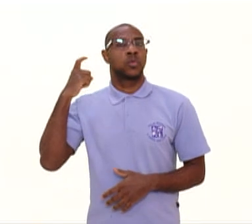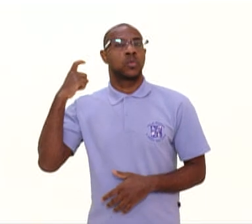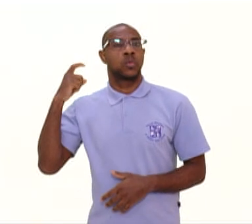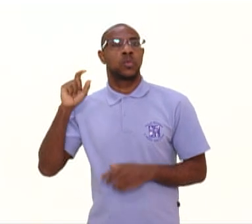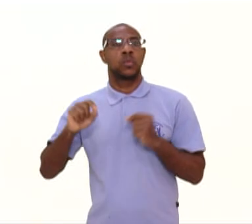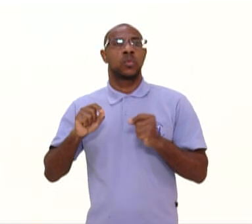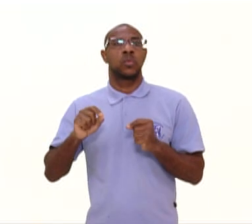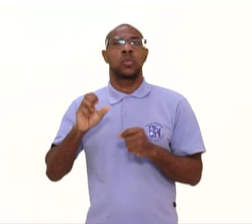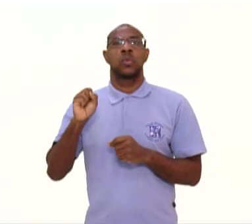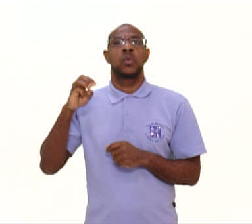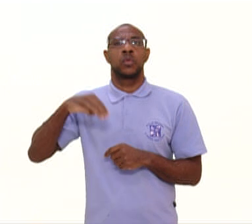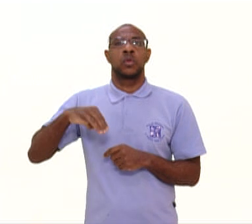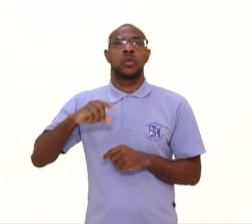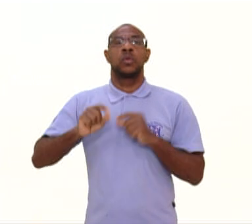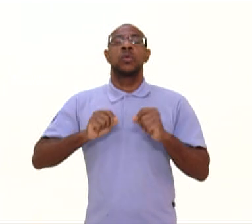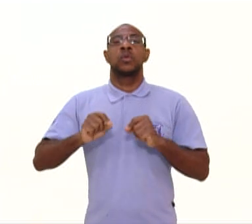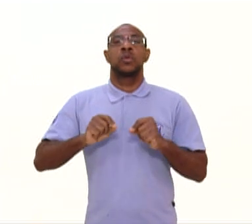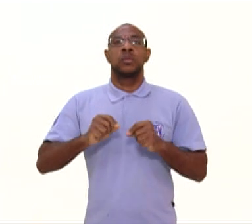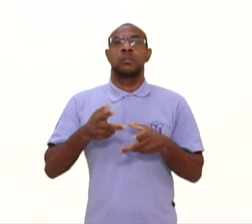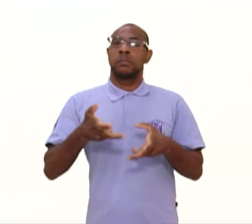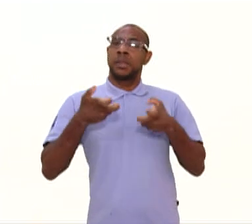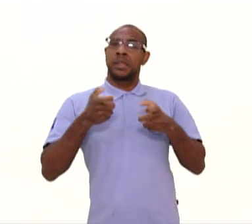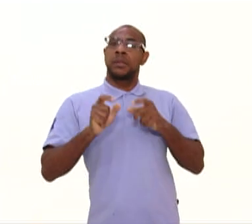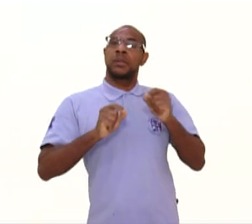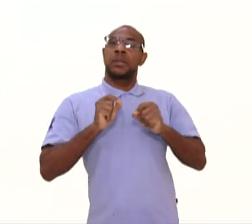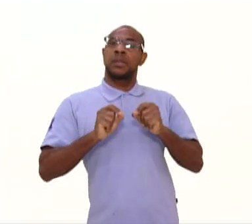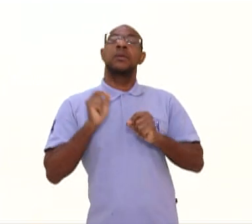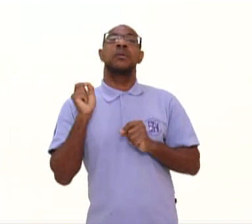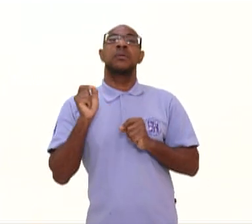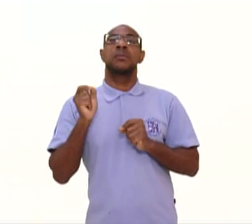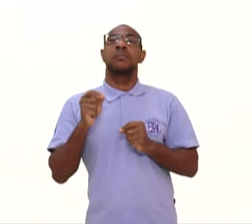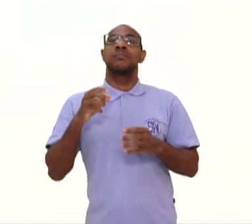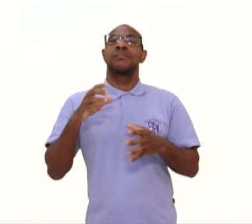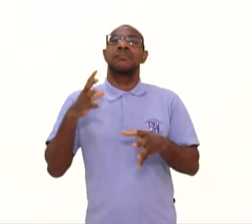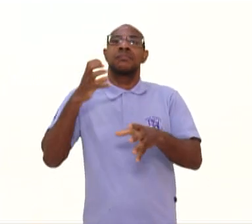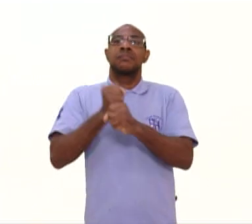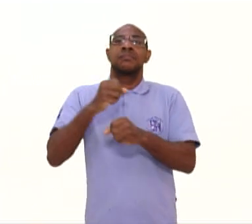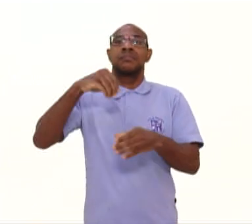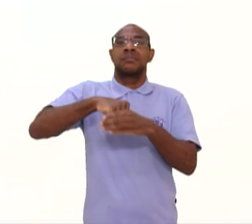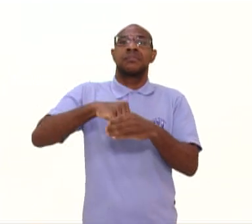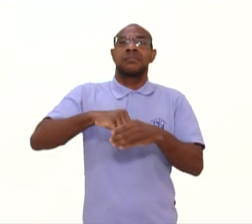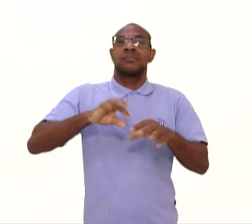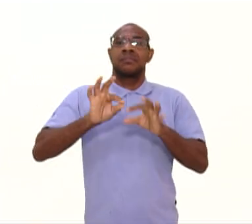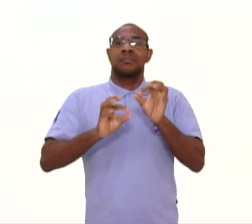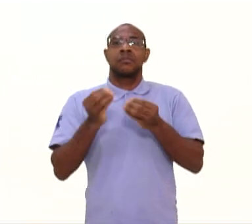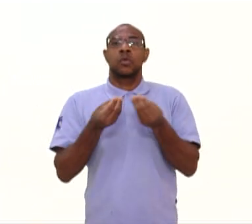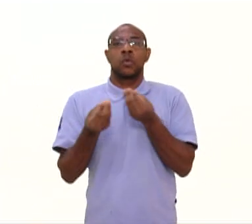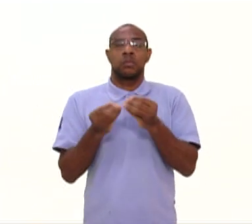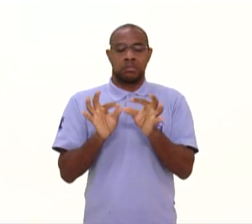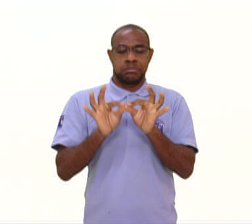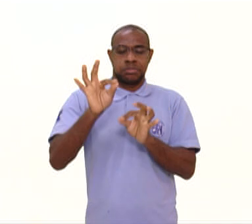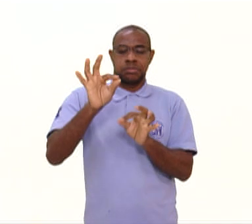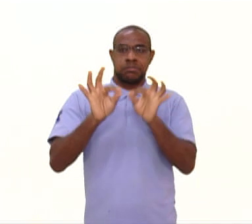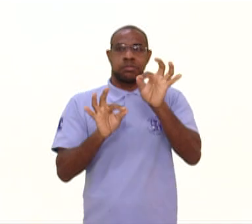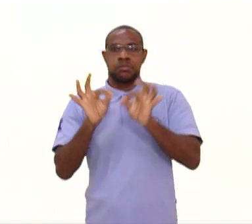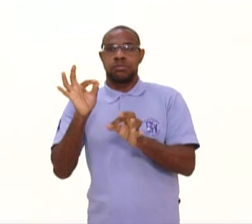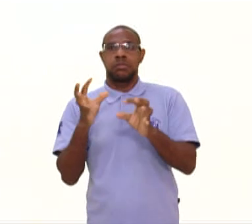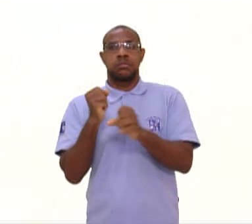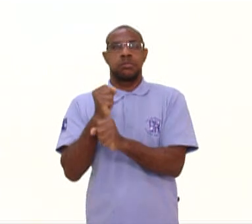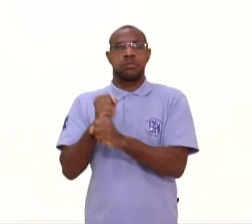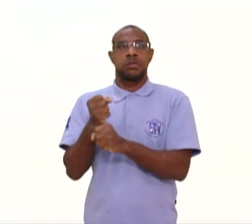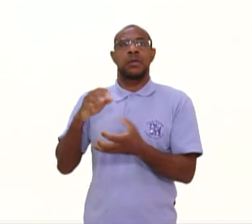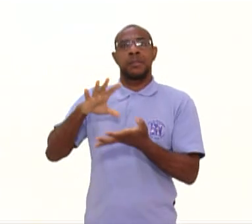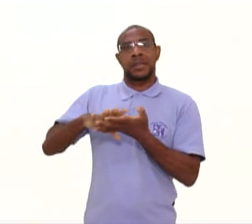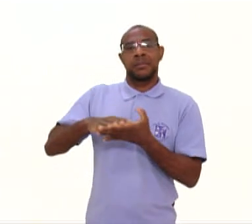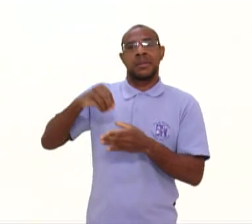de Pitágoras, aonde ele percebeu a relação matemática entre o comprimento de um fio e a sua sonoridade. Surge